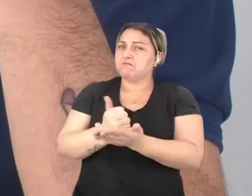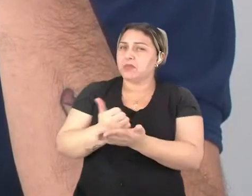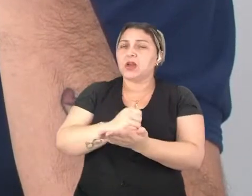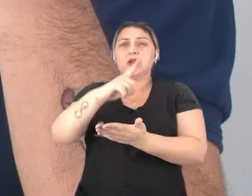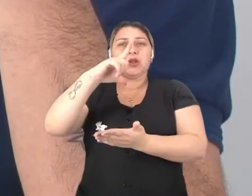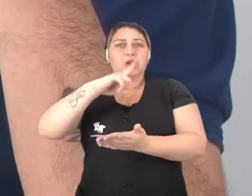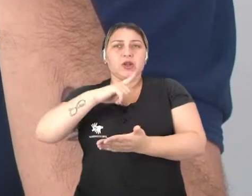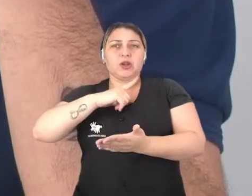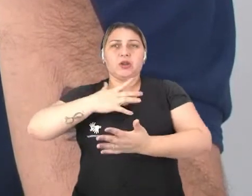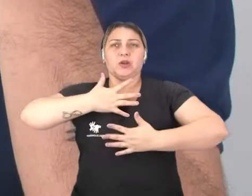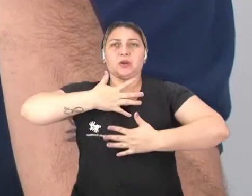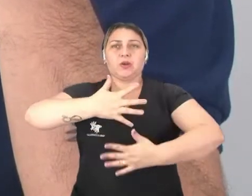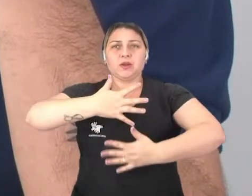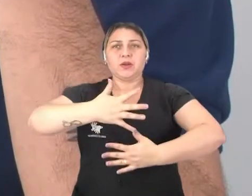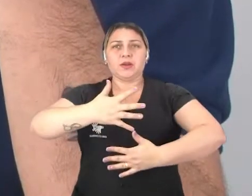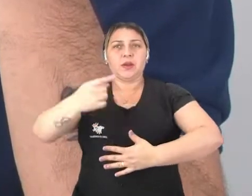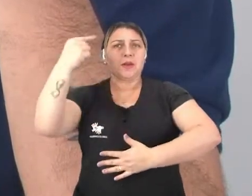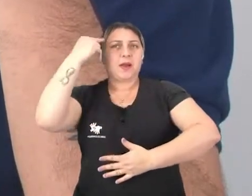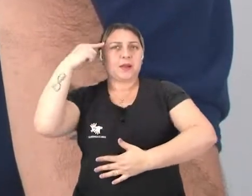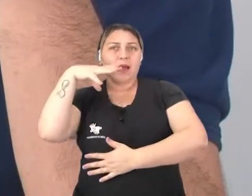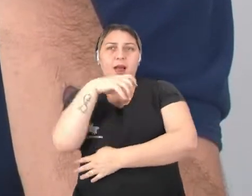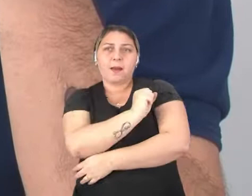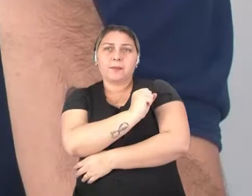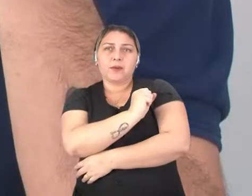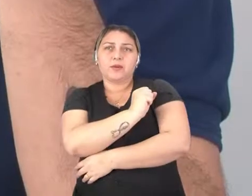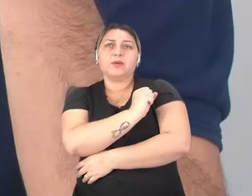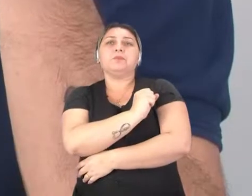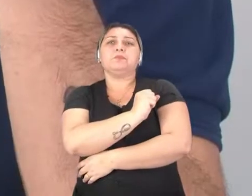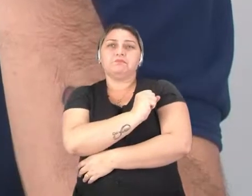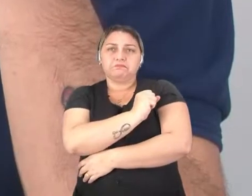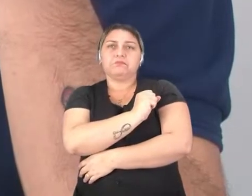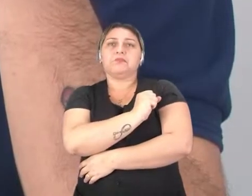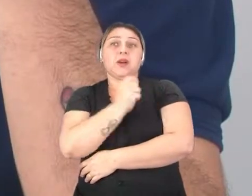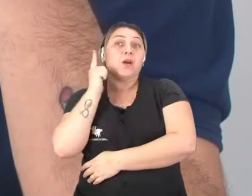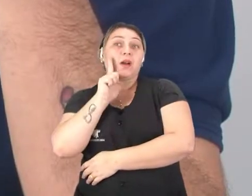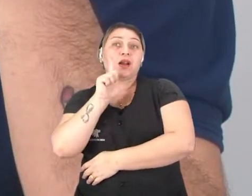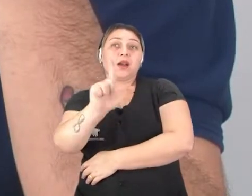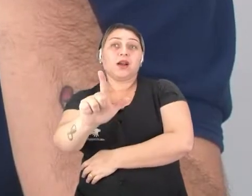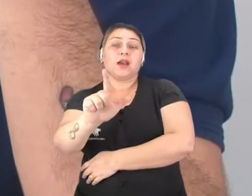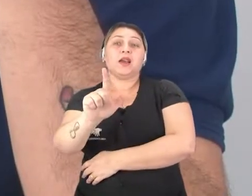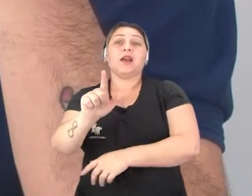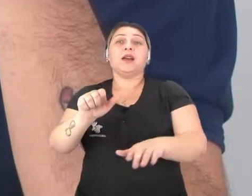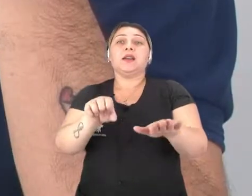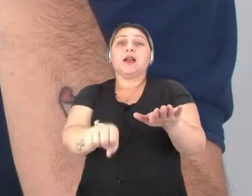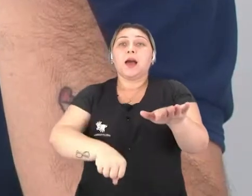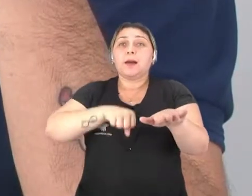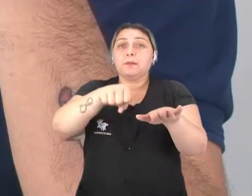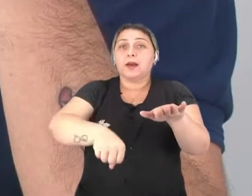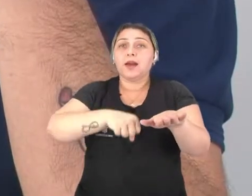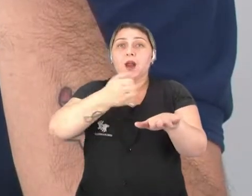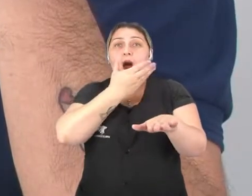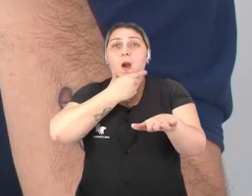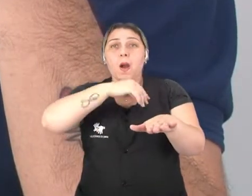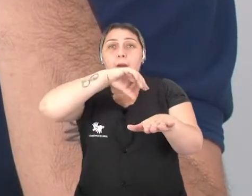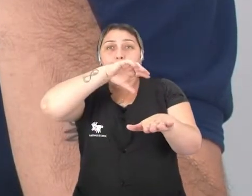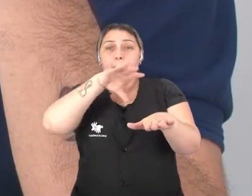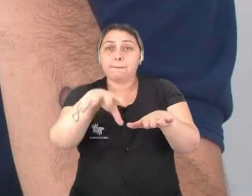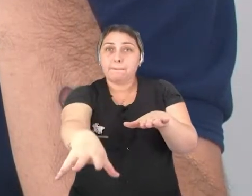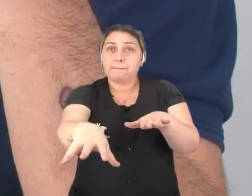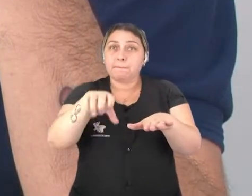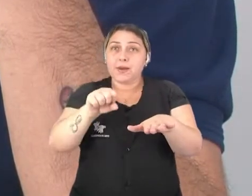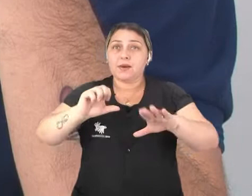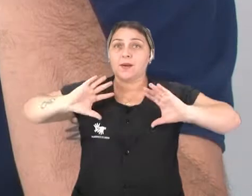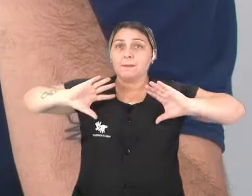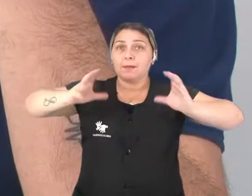tinha coordenação e raciocínio rápido. Estava ganhando da máquina. O pai pegou a